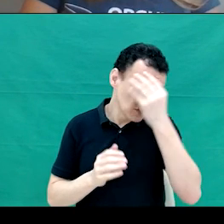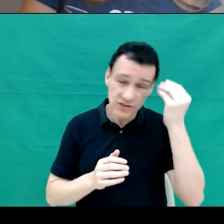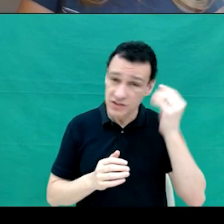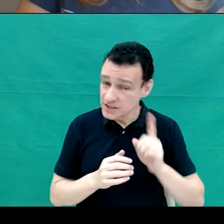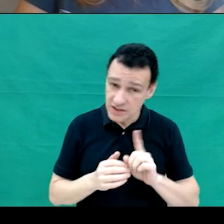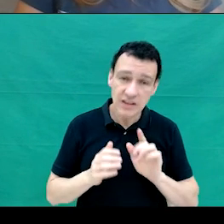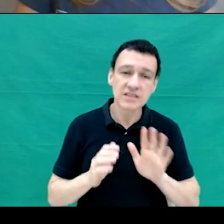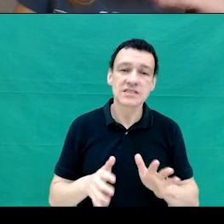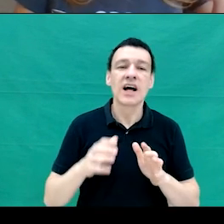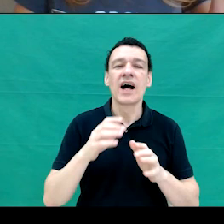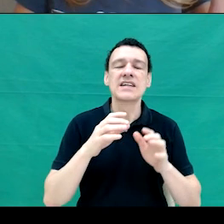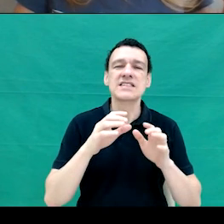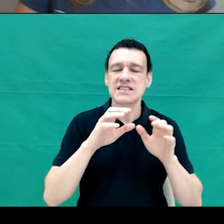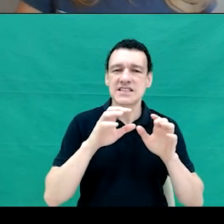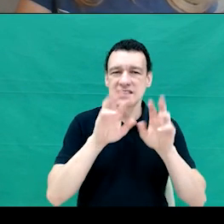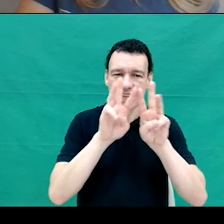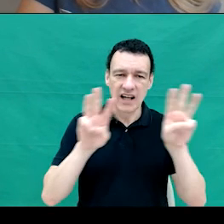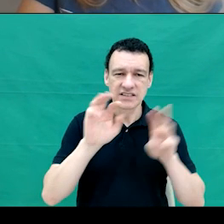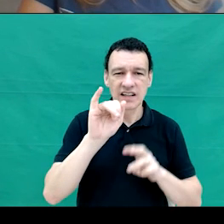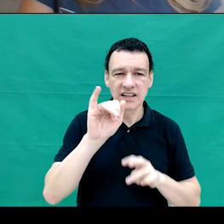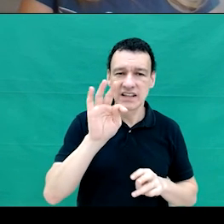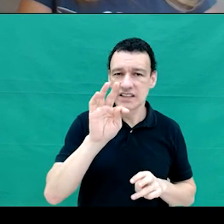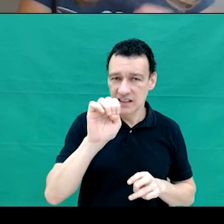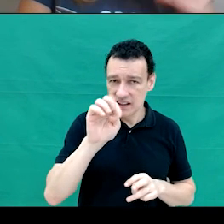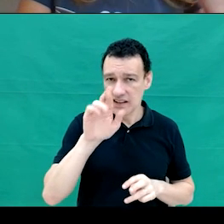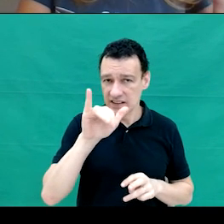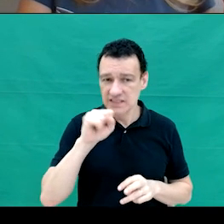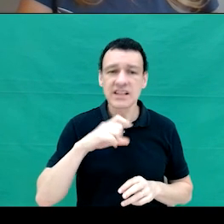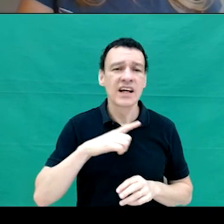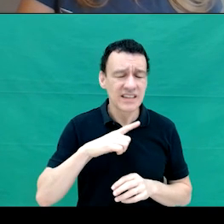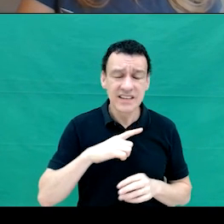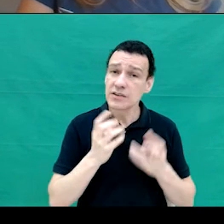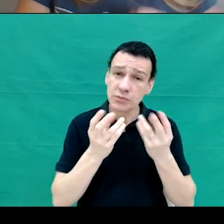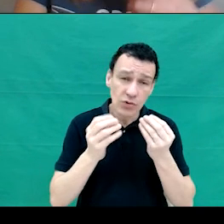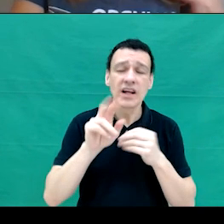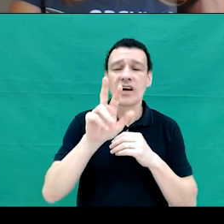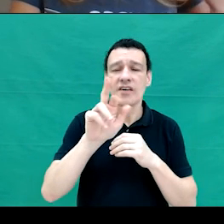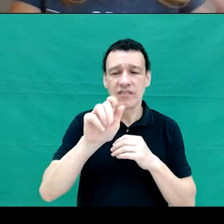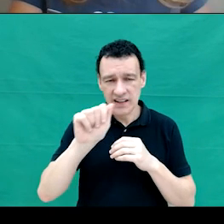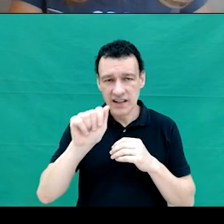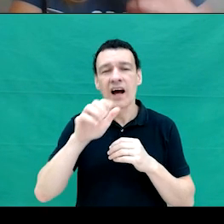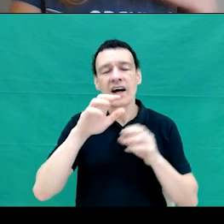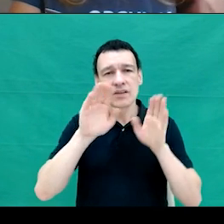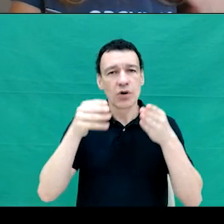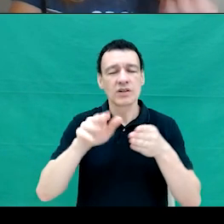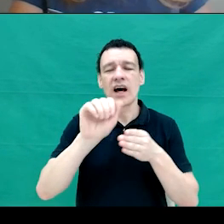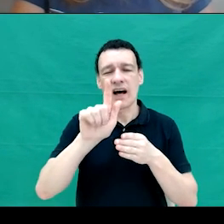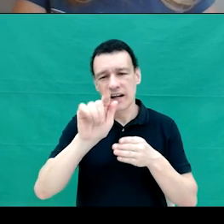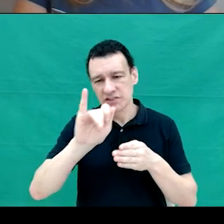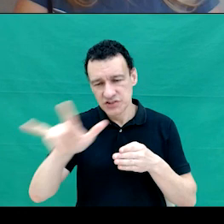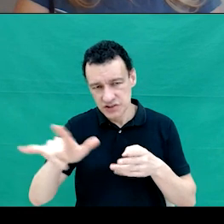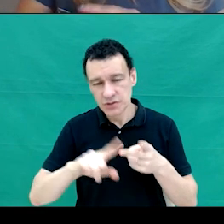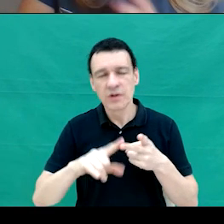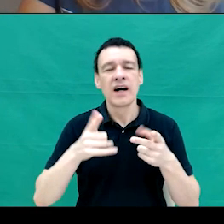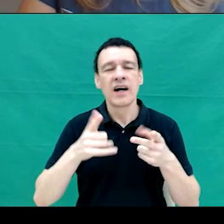site da ITRES, checar as diversas vagas abertas relacionadas à agilidade, data analytics,